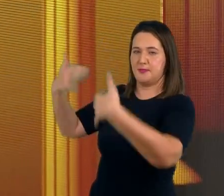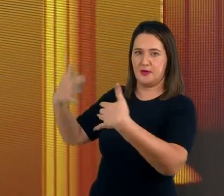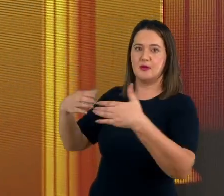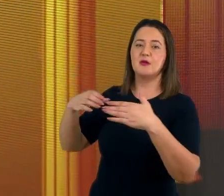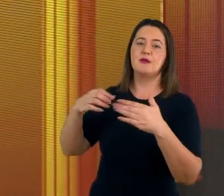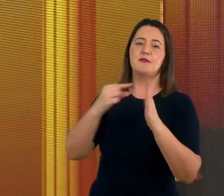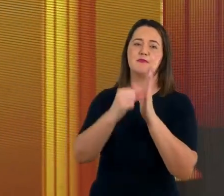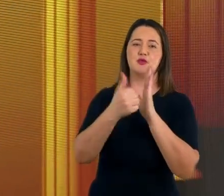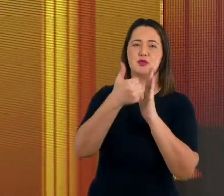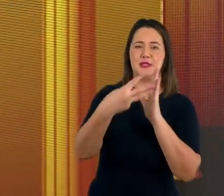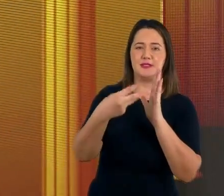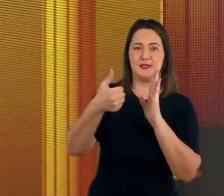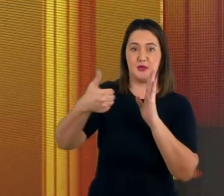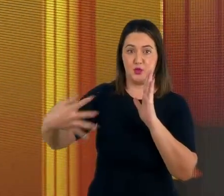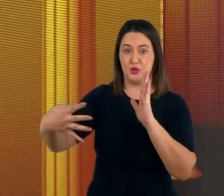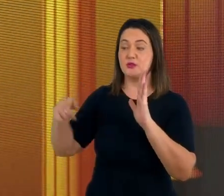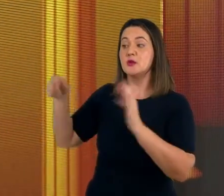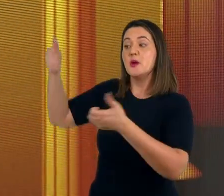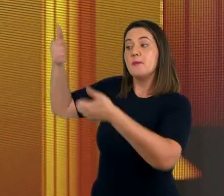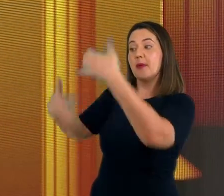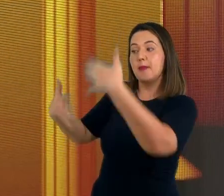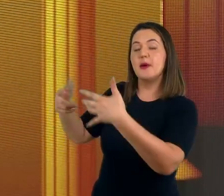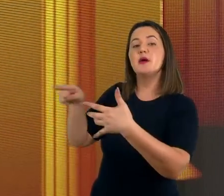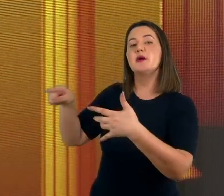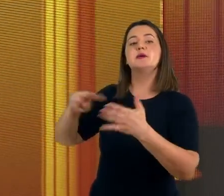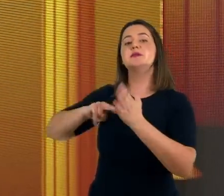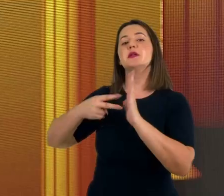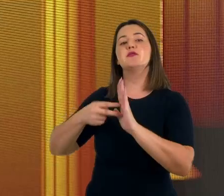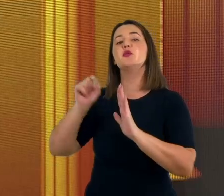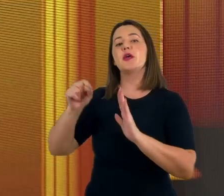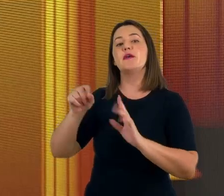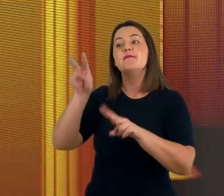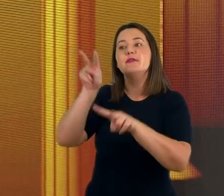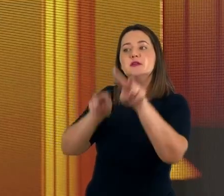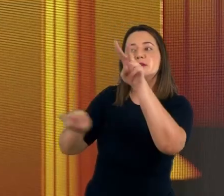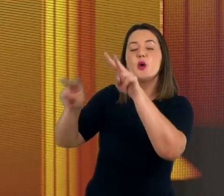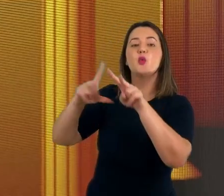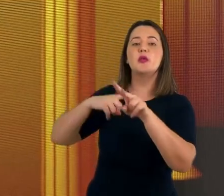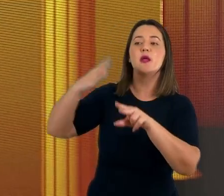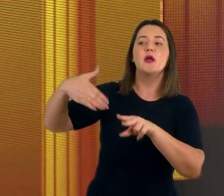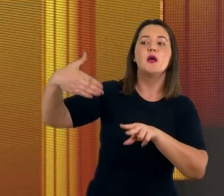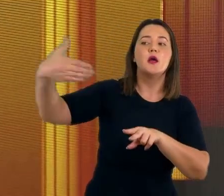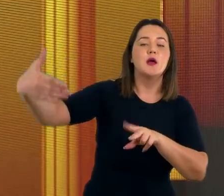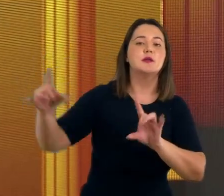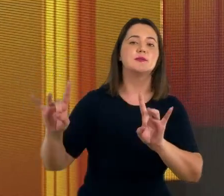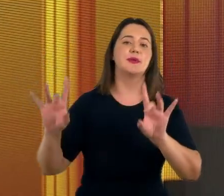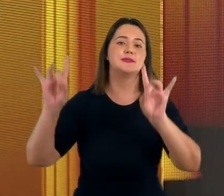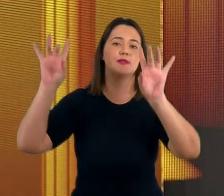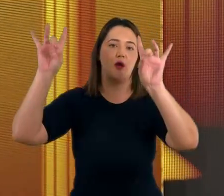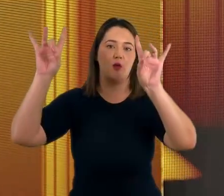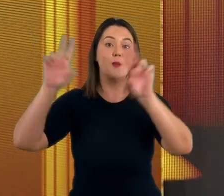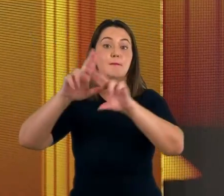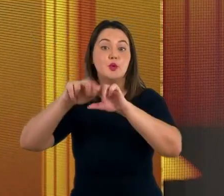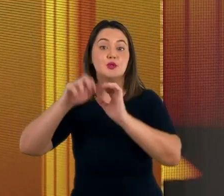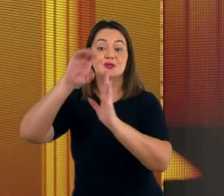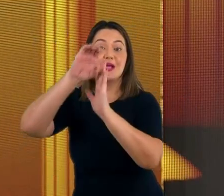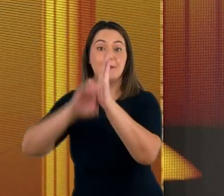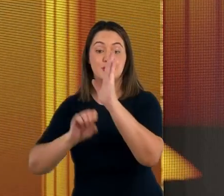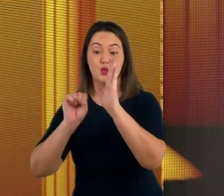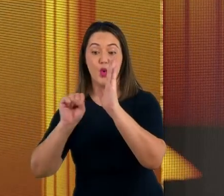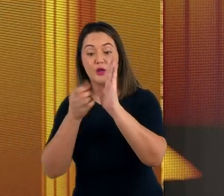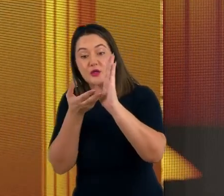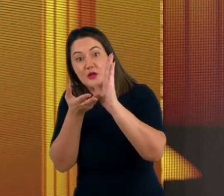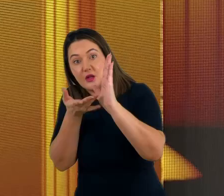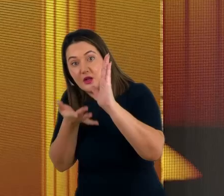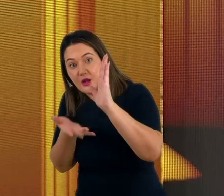versos 13 e 14, você vai perceber que a visão tem um desdobramento especial. Portanto, o resto do